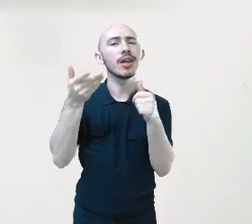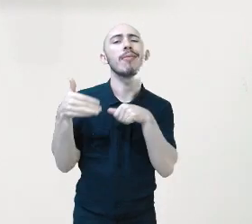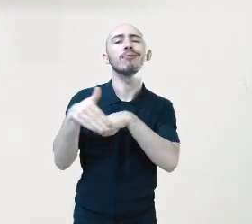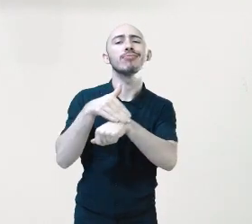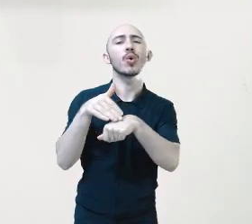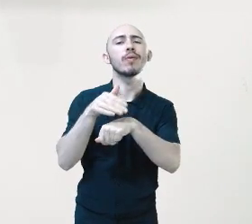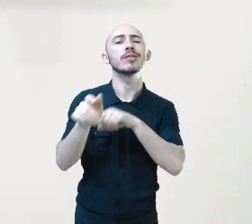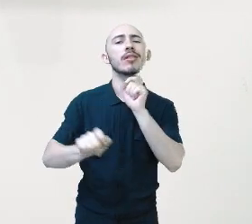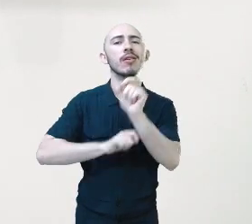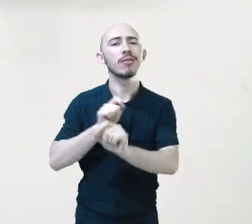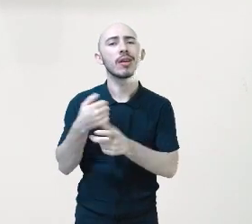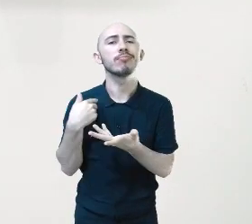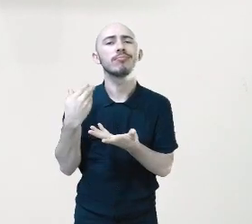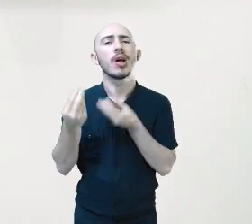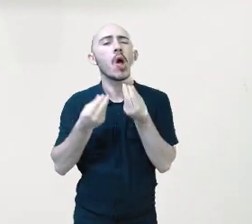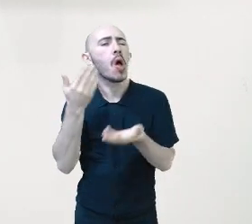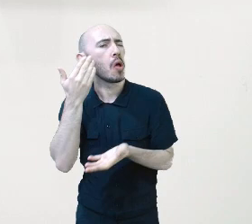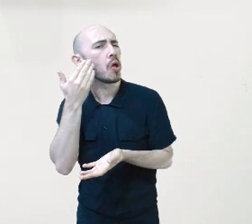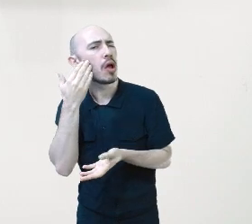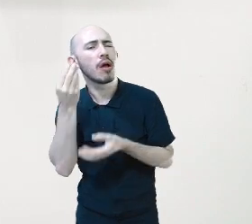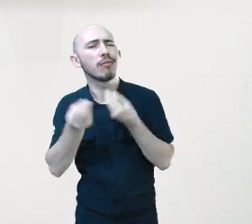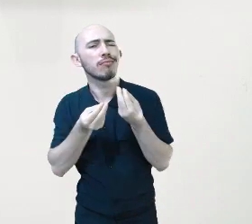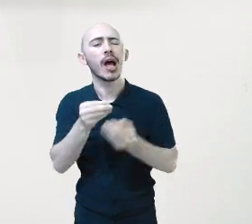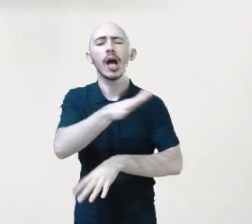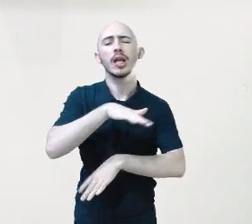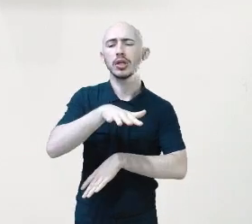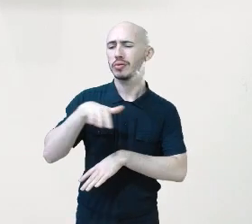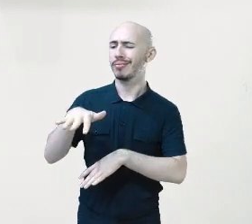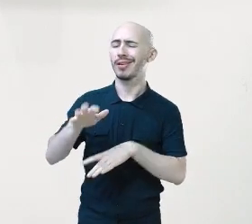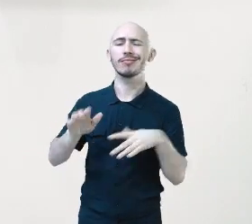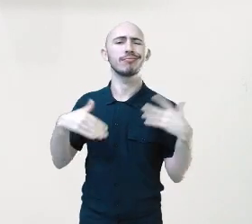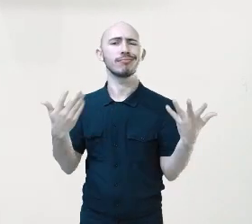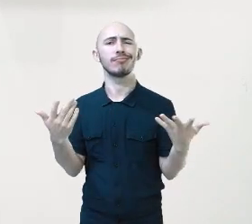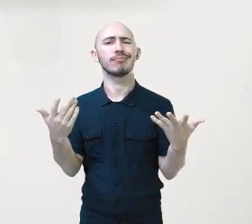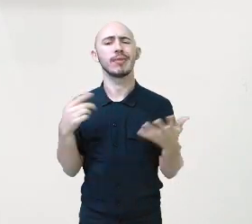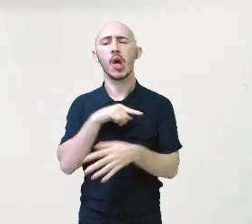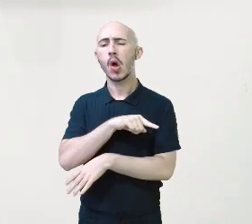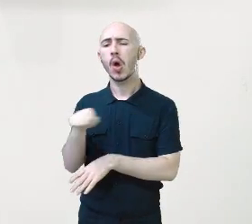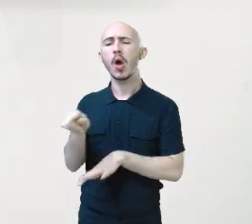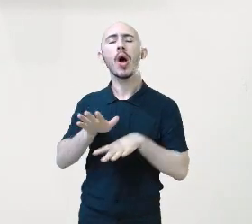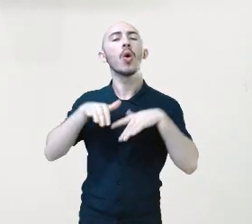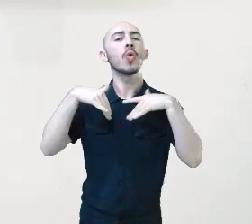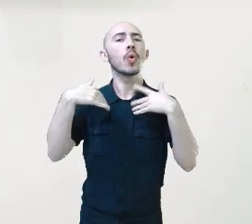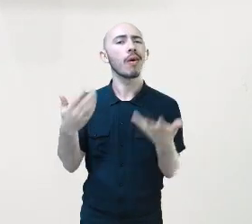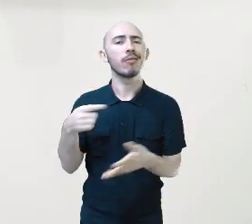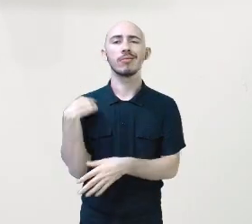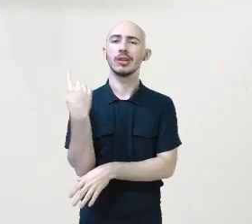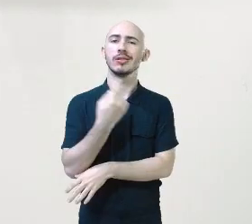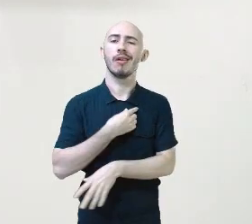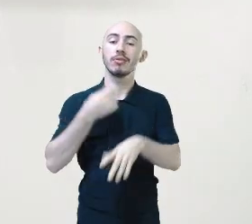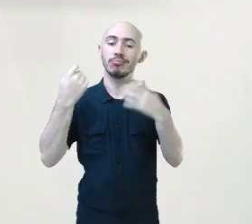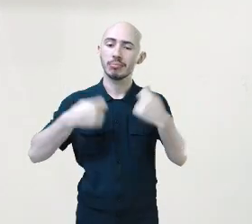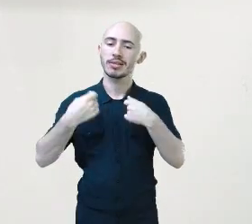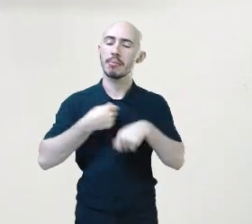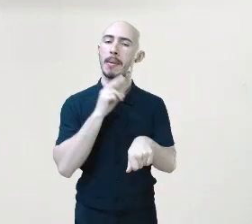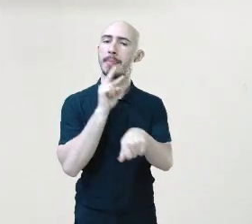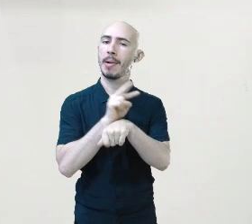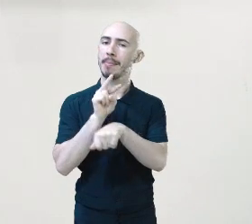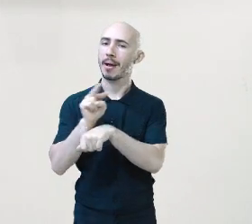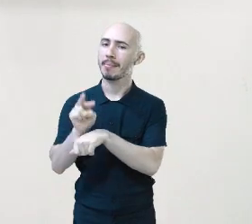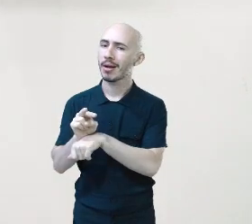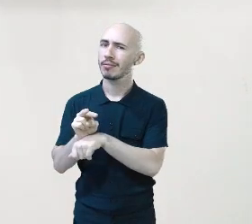para compreender que espaços são esses. Quais são os espaços que nós devemos